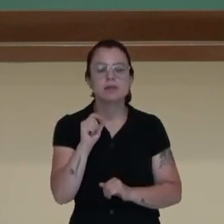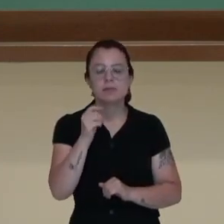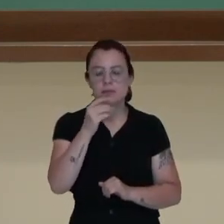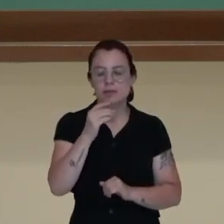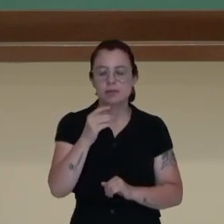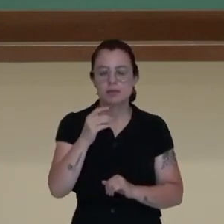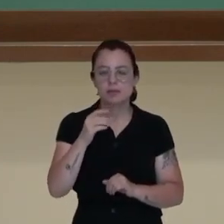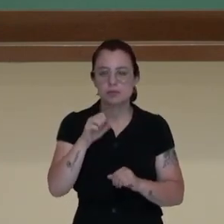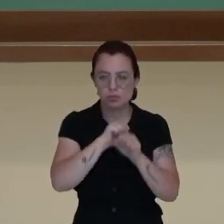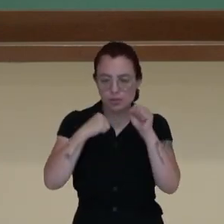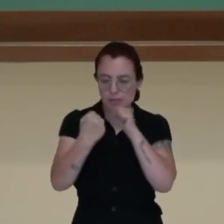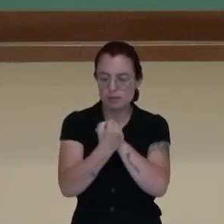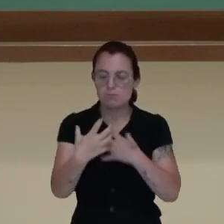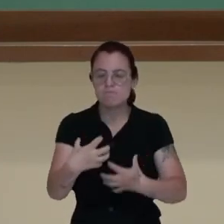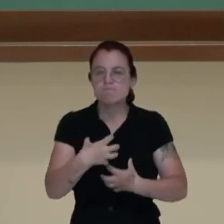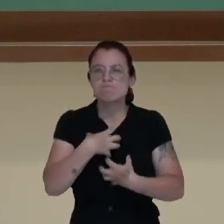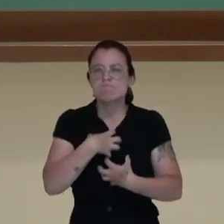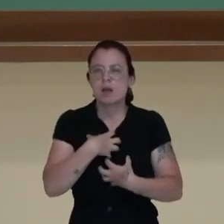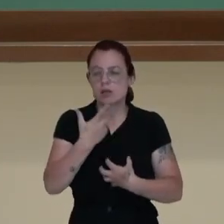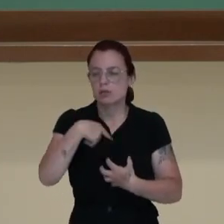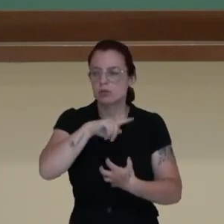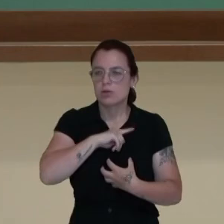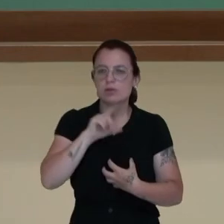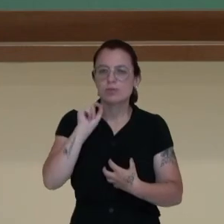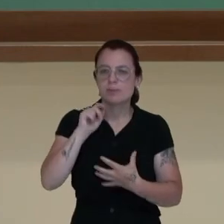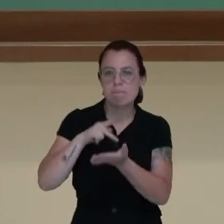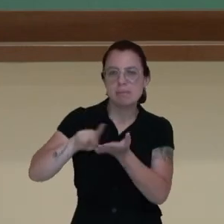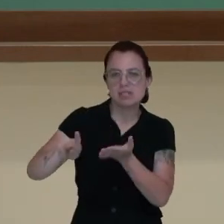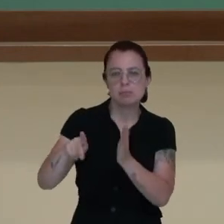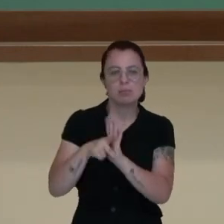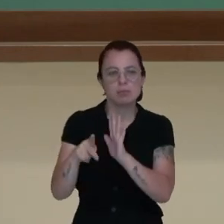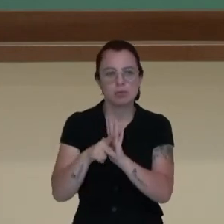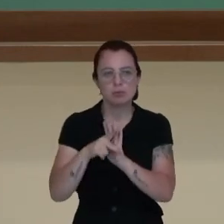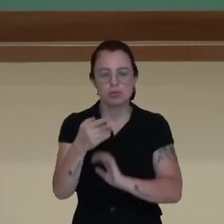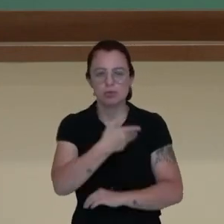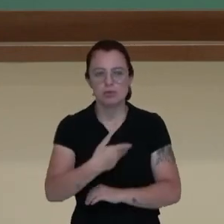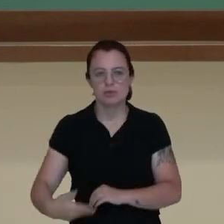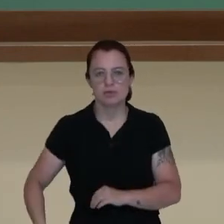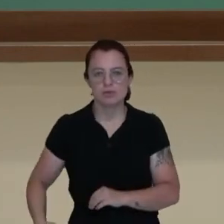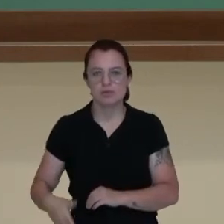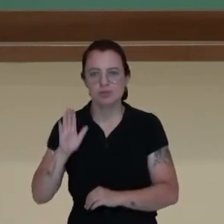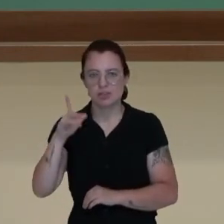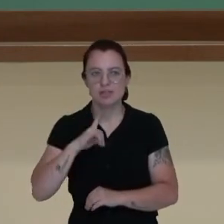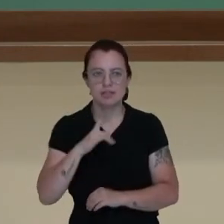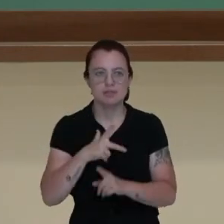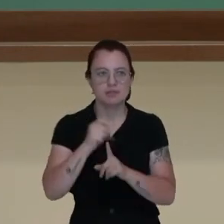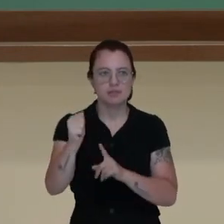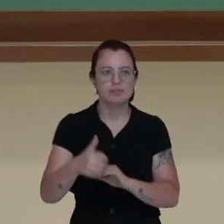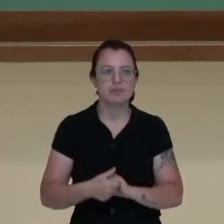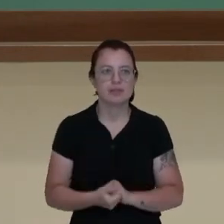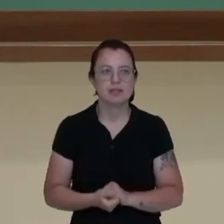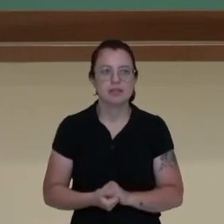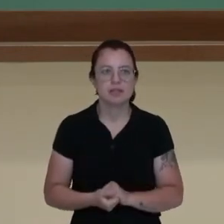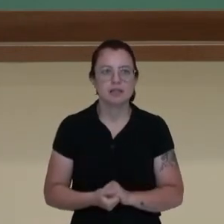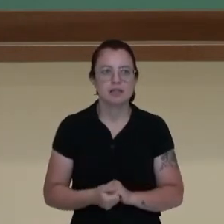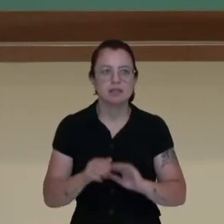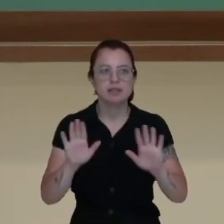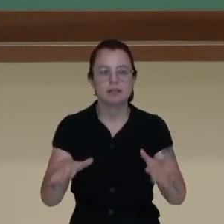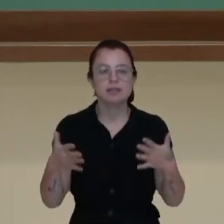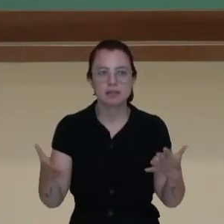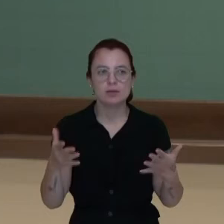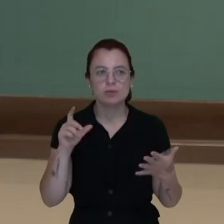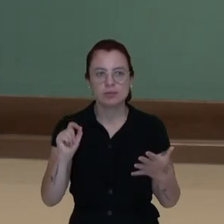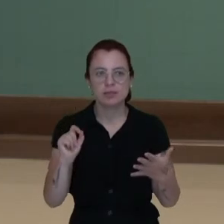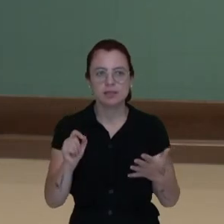e para conseguir derrubar o governo que havia sido eleito. Bom, e aí a gente